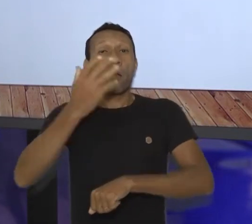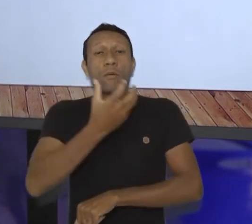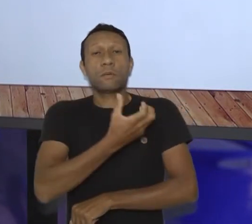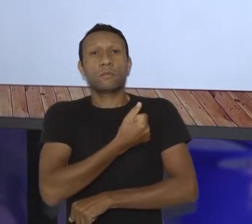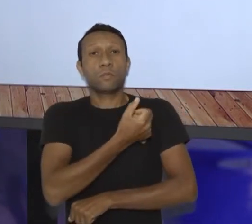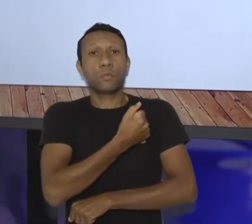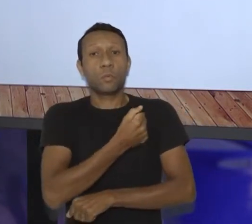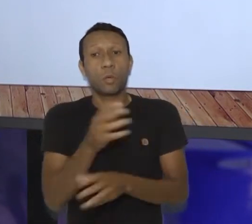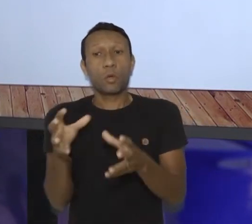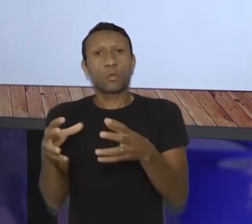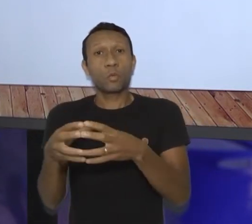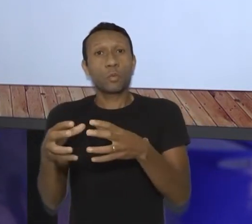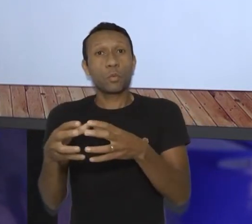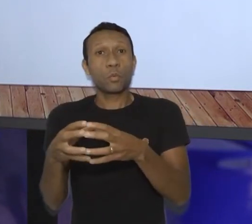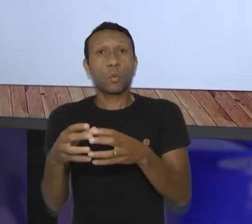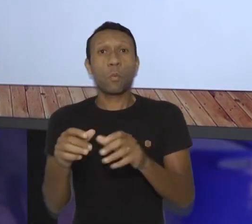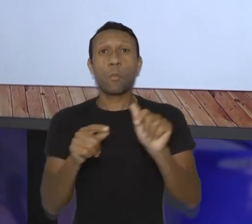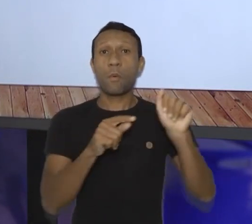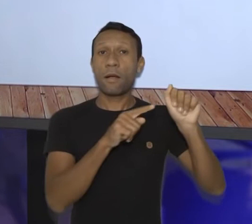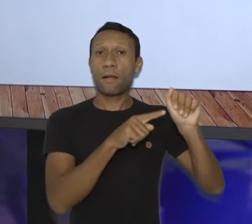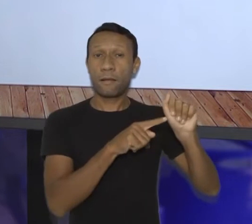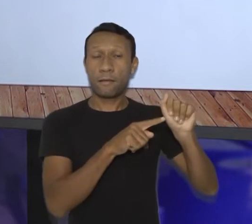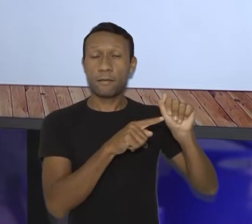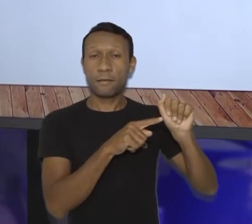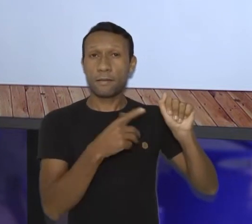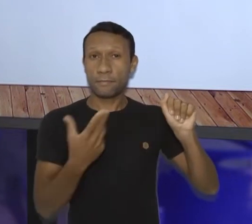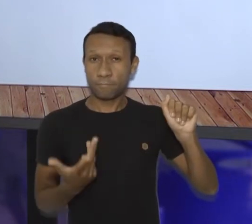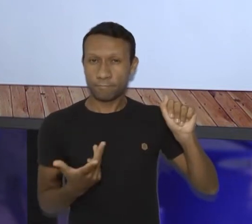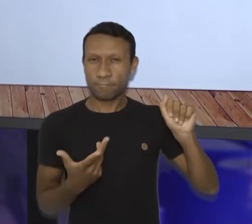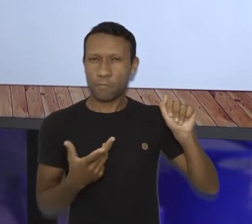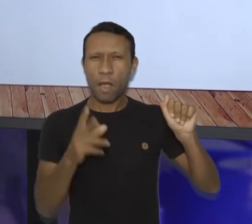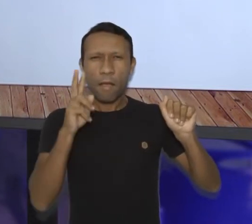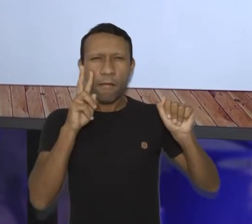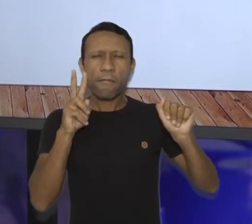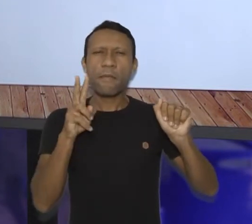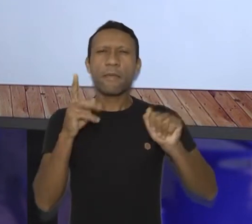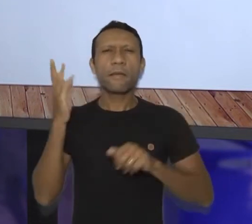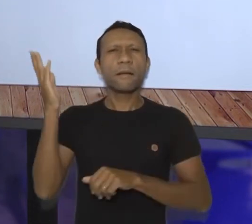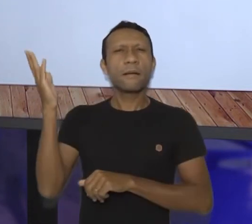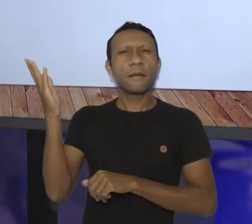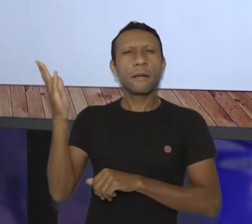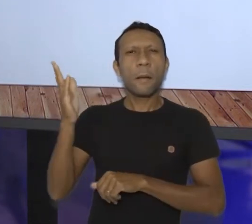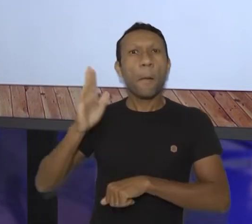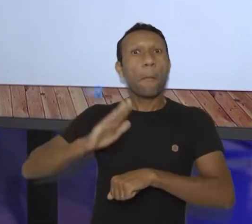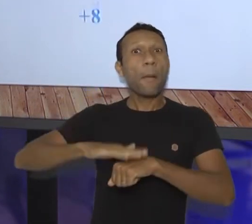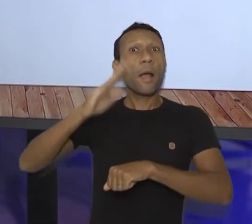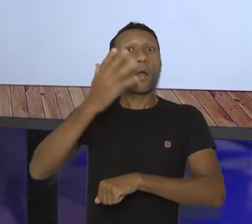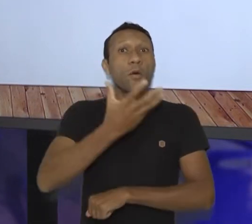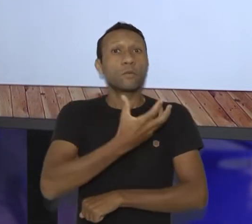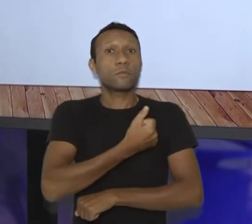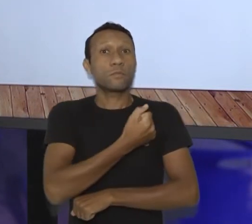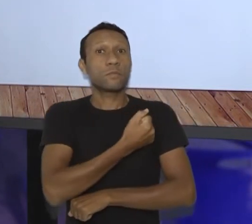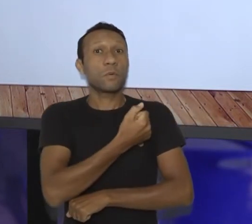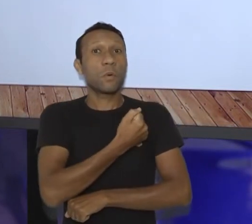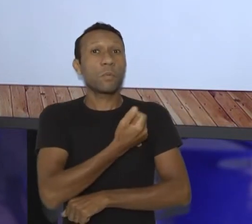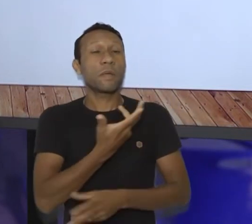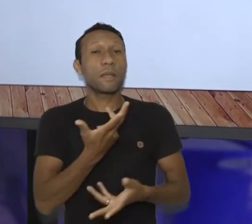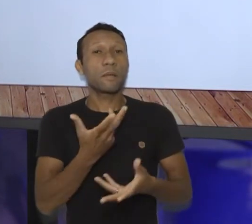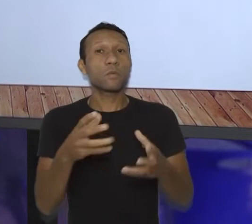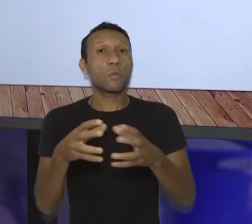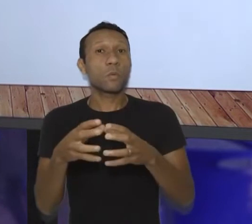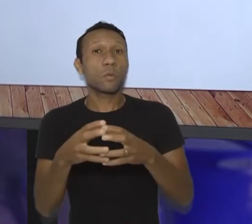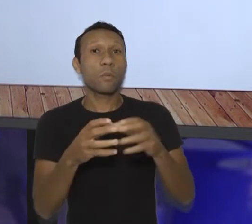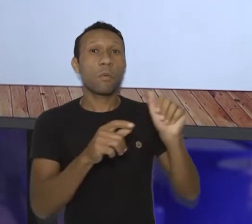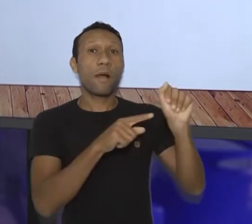do conjunto A. A gente vai ver que o maior elemento do conjunto A